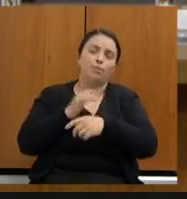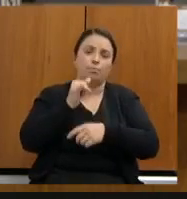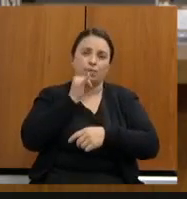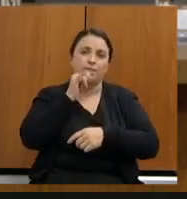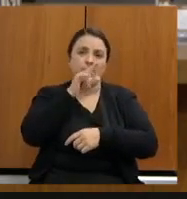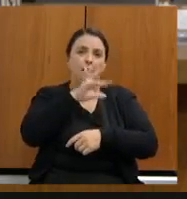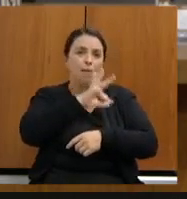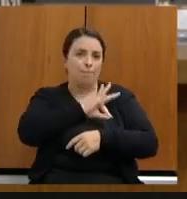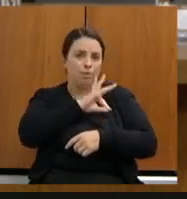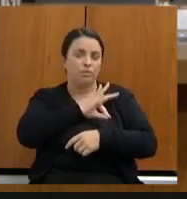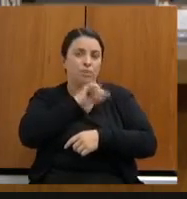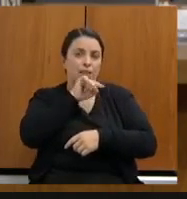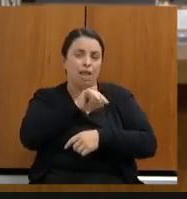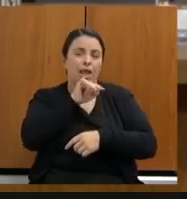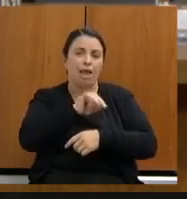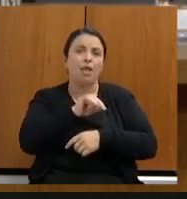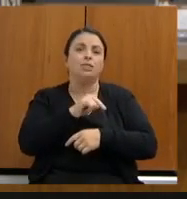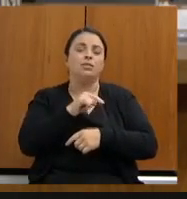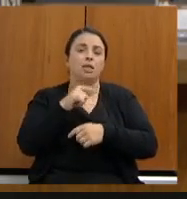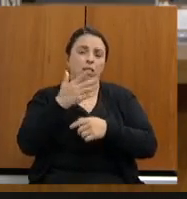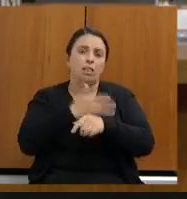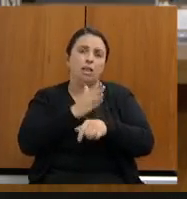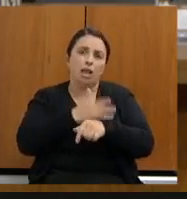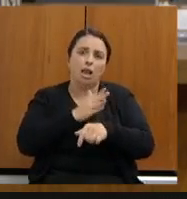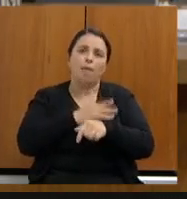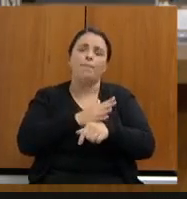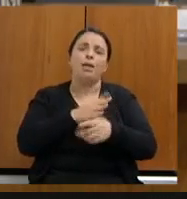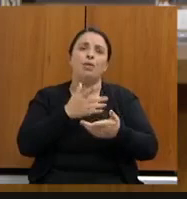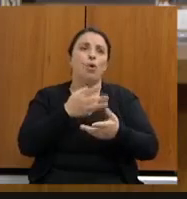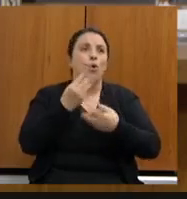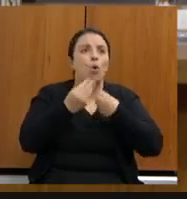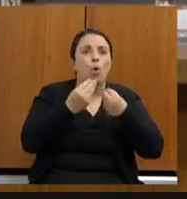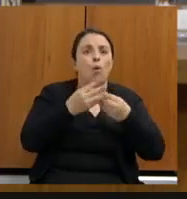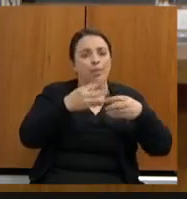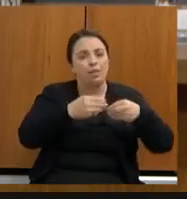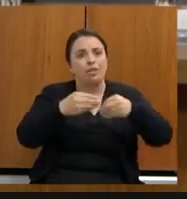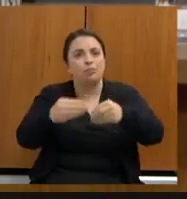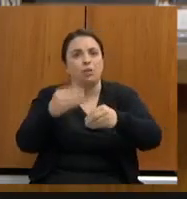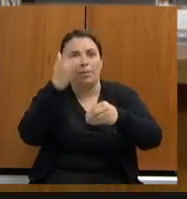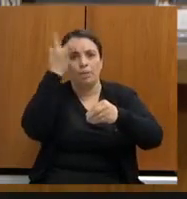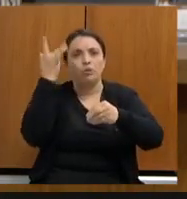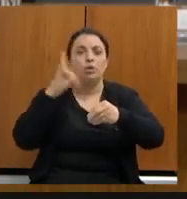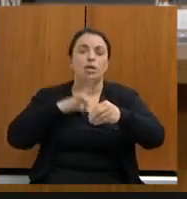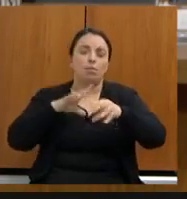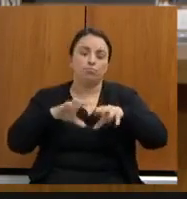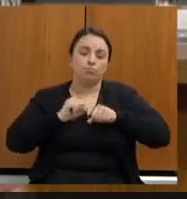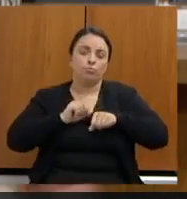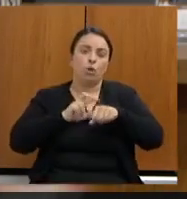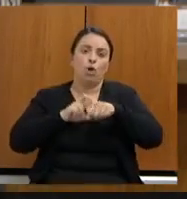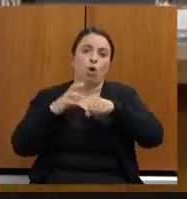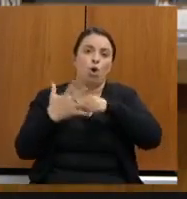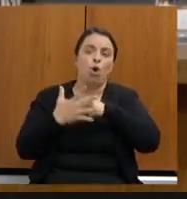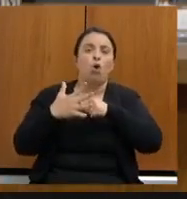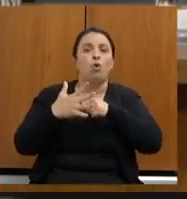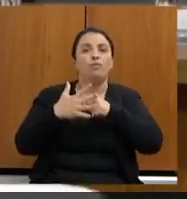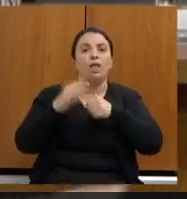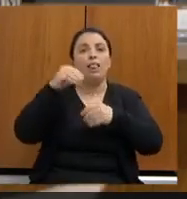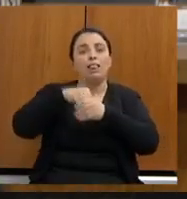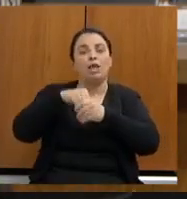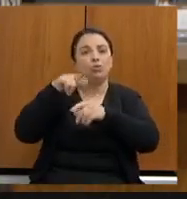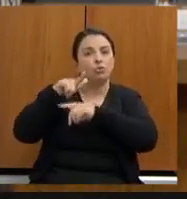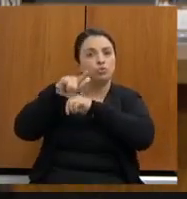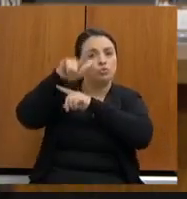Militar no transporte de a pessoas com com vídeos nas aeronaves helicópteros e aviões